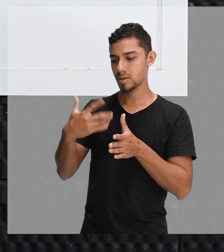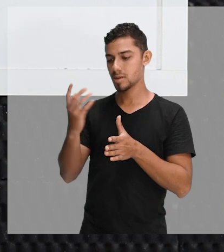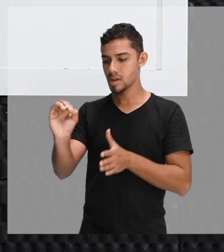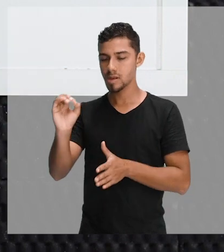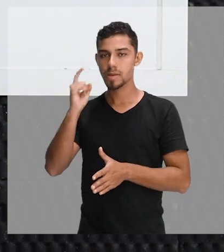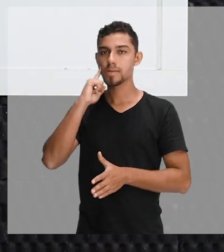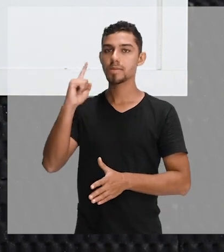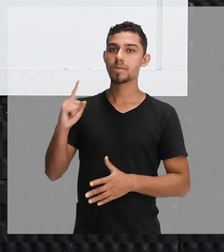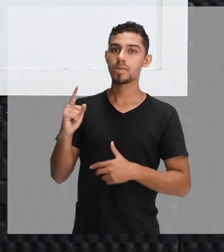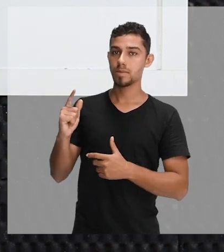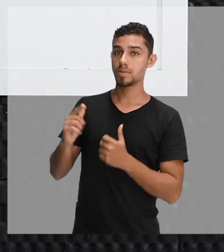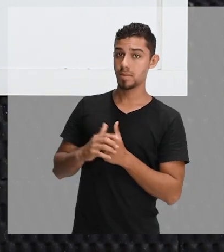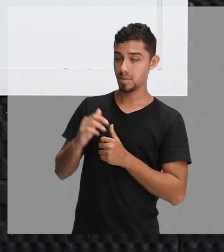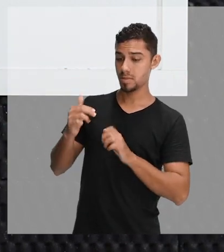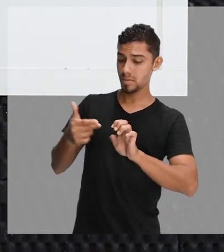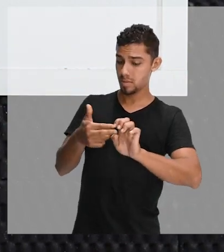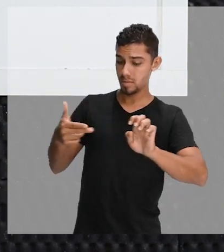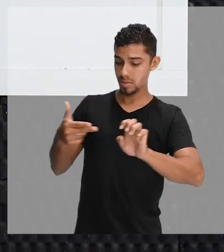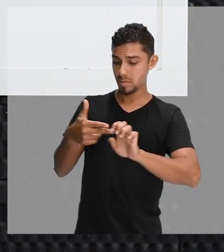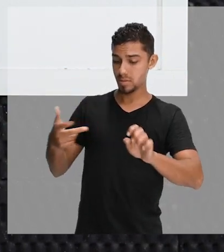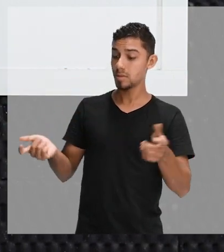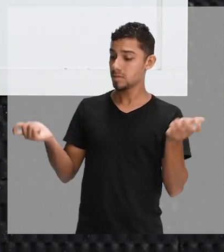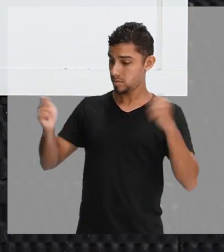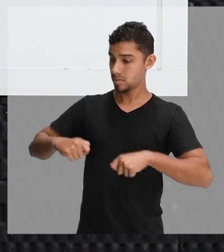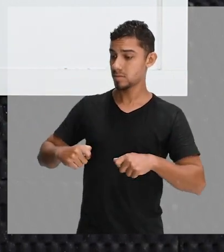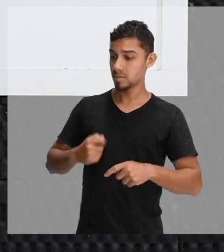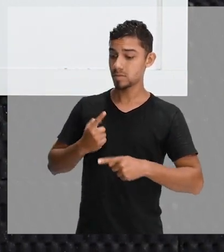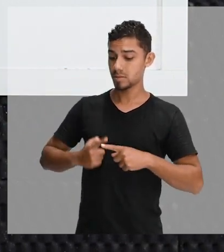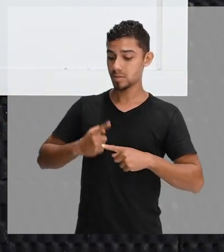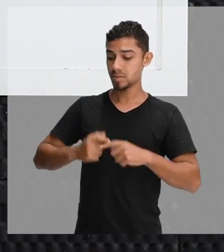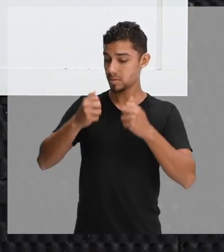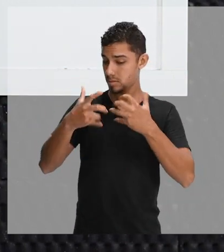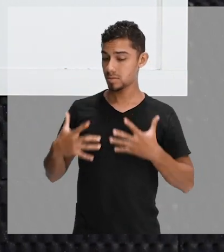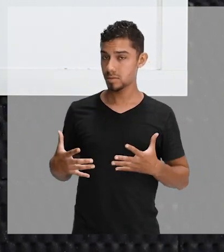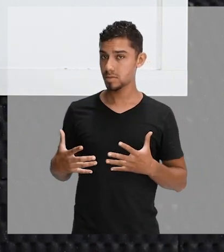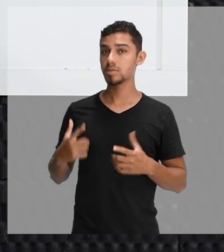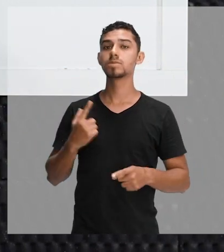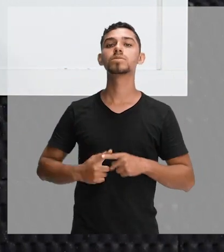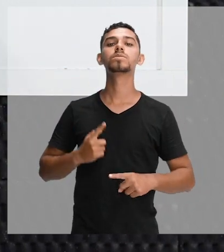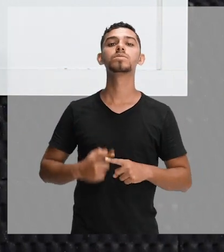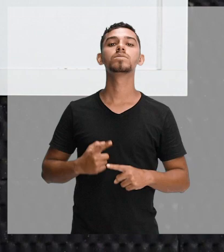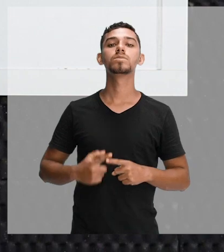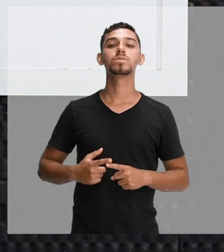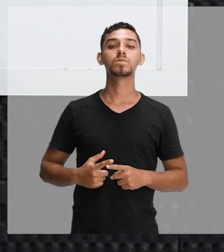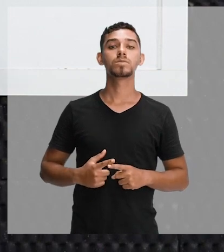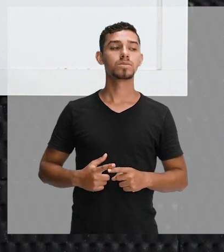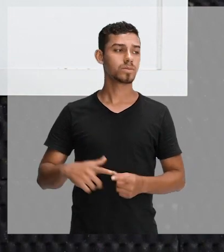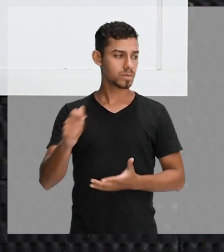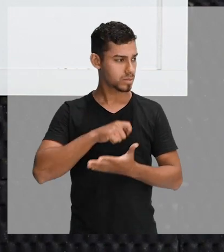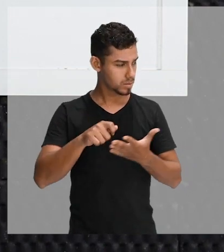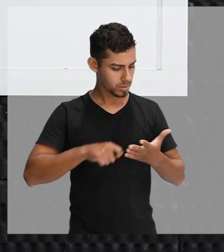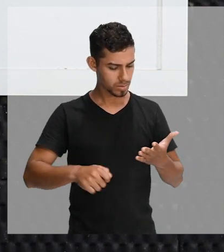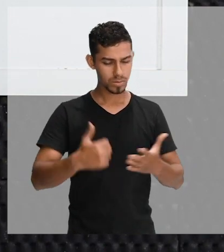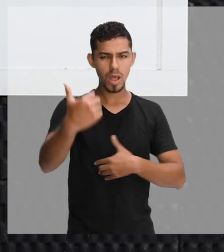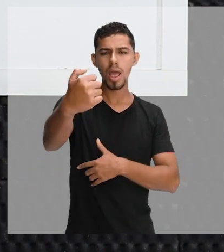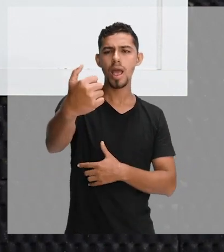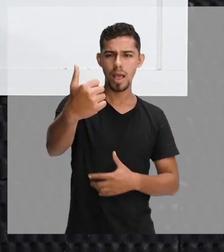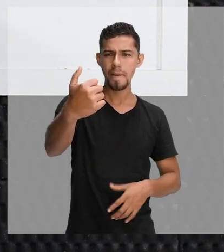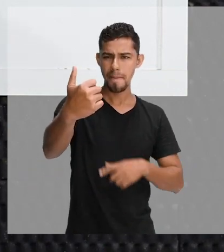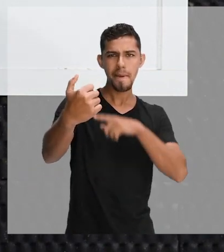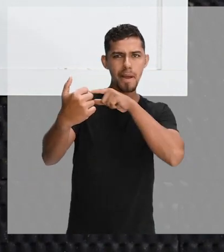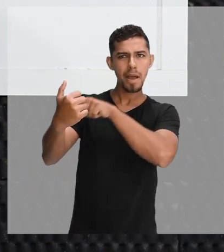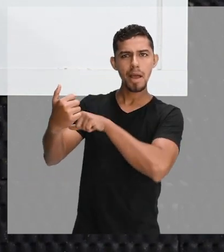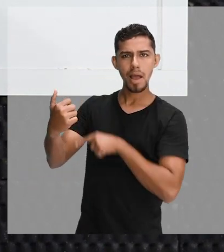a gente vai precisar. E eu vou já te explicar por quê. Preste atenção. Pega a tua caneta aí, isso,